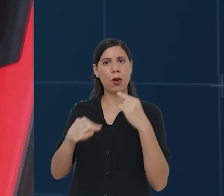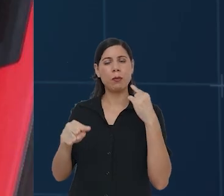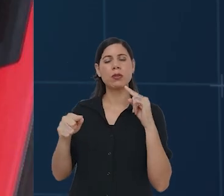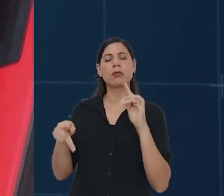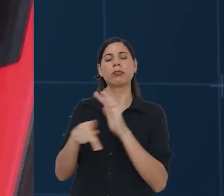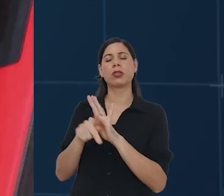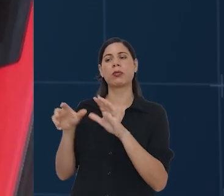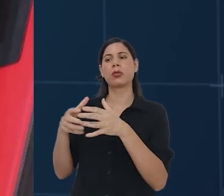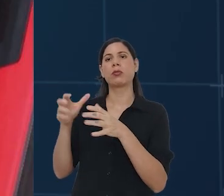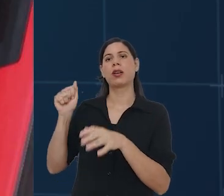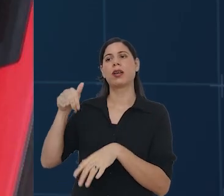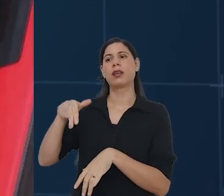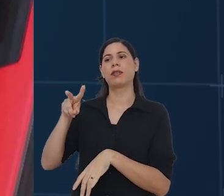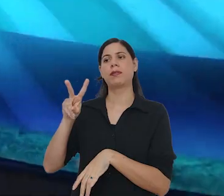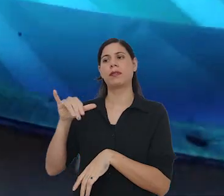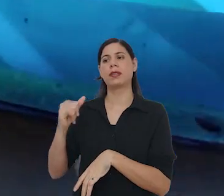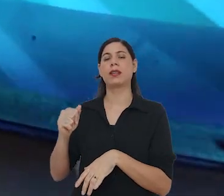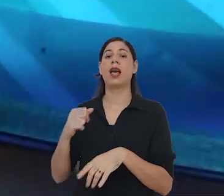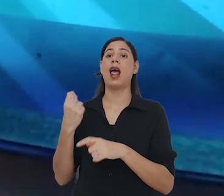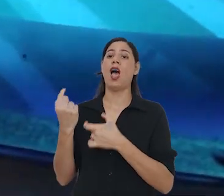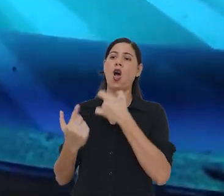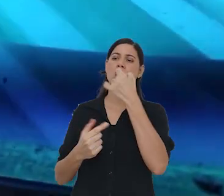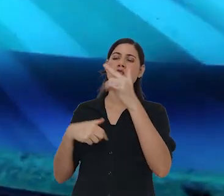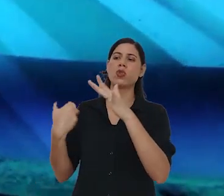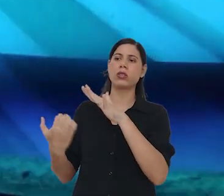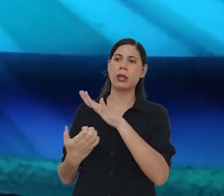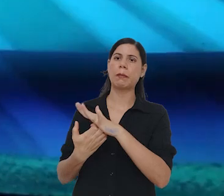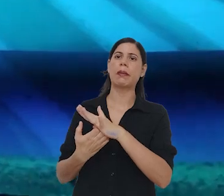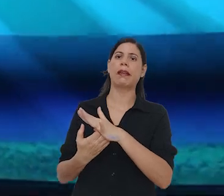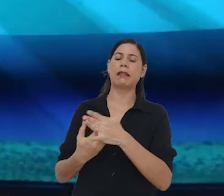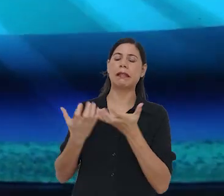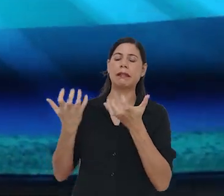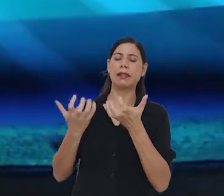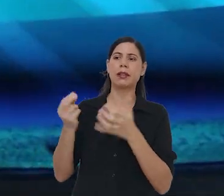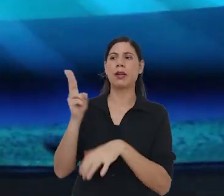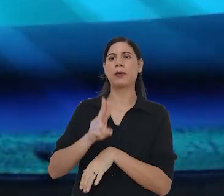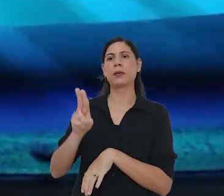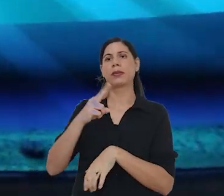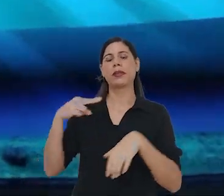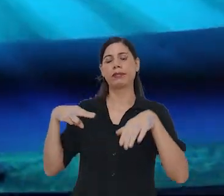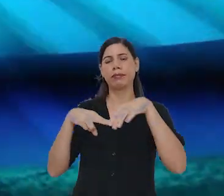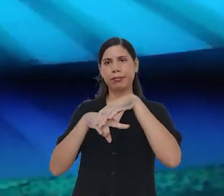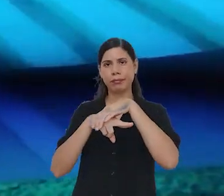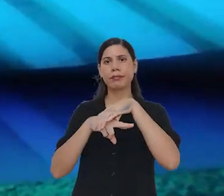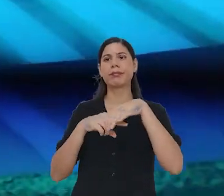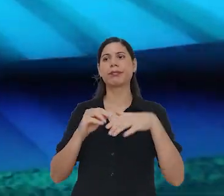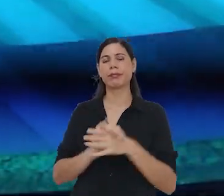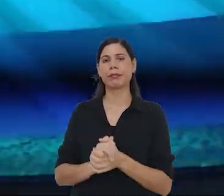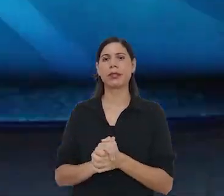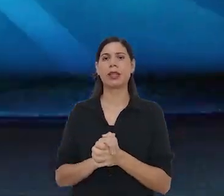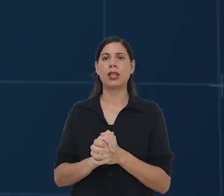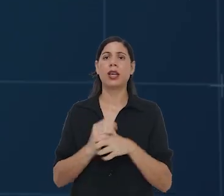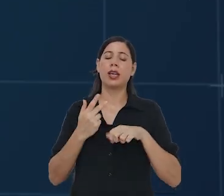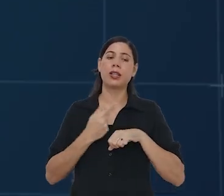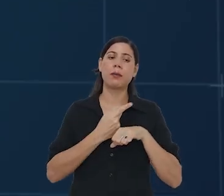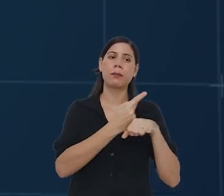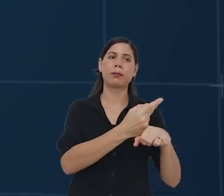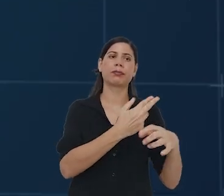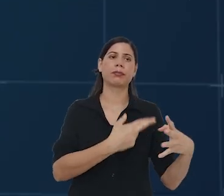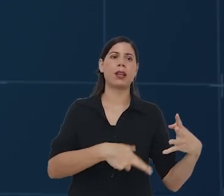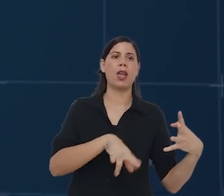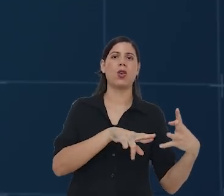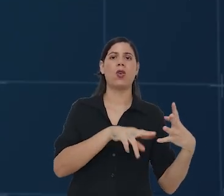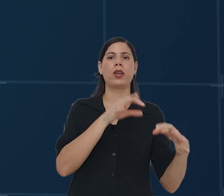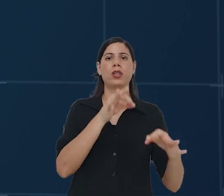essa e a proibição pela Anvisa, algumas empresas continuam insistindo no uso das câmaras de bronzeamento e chegam